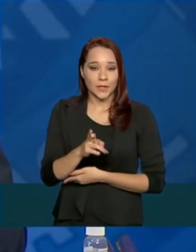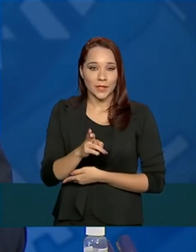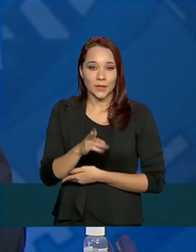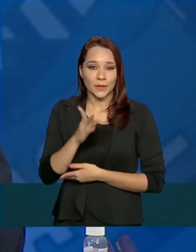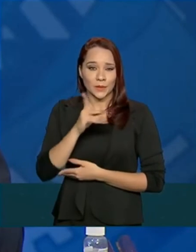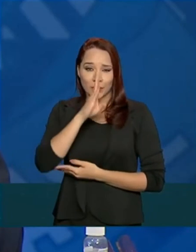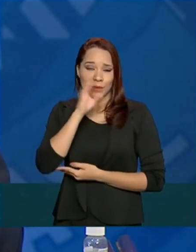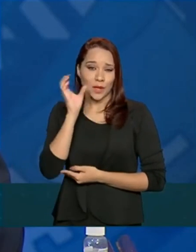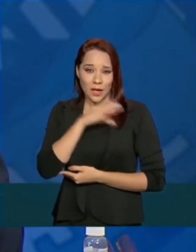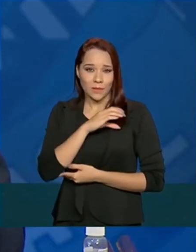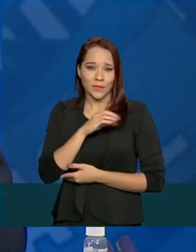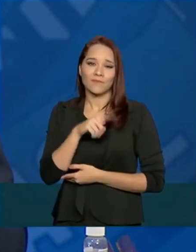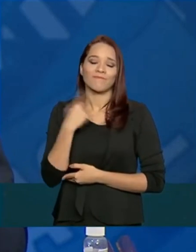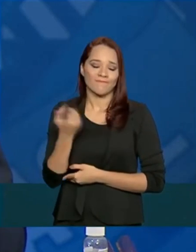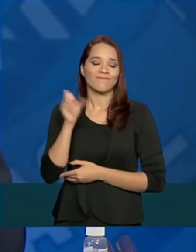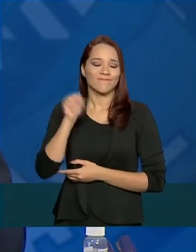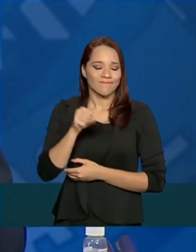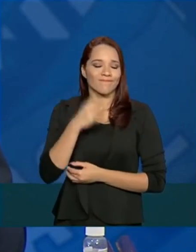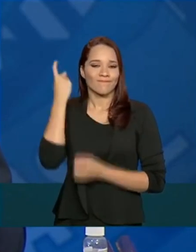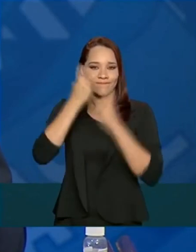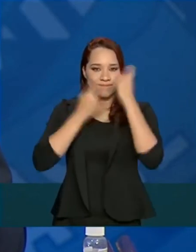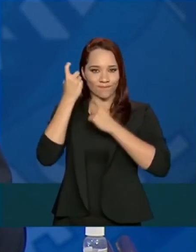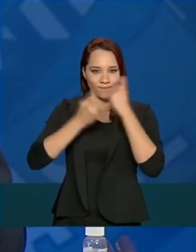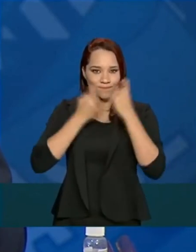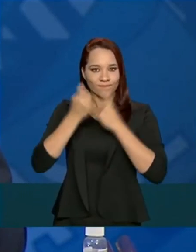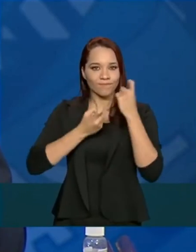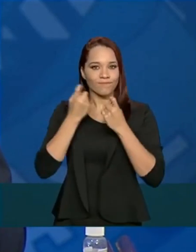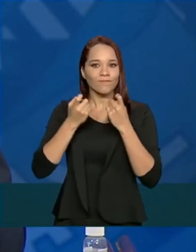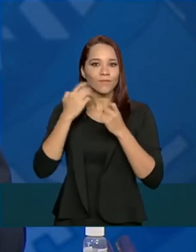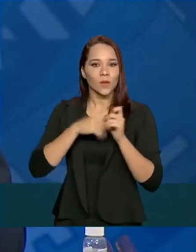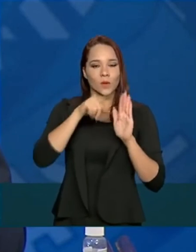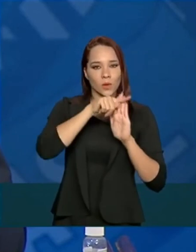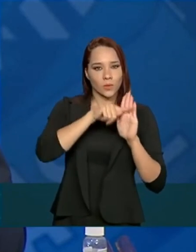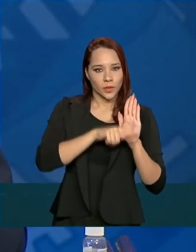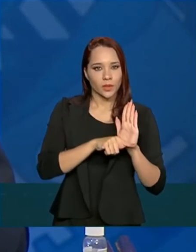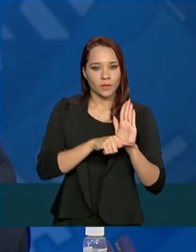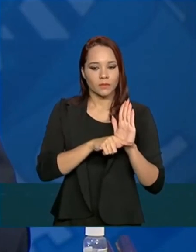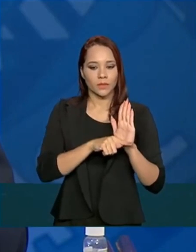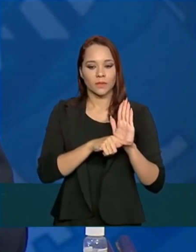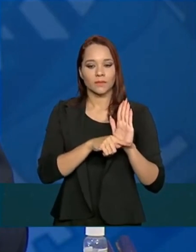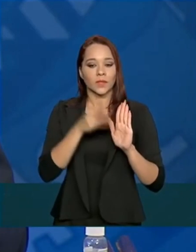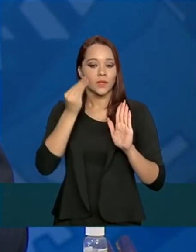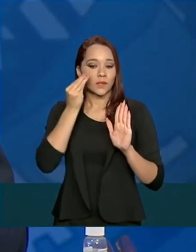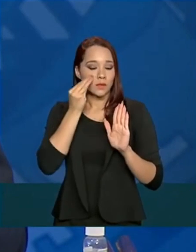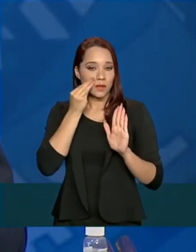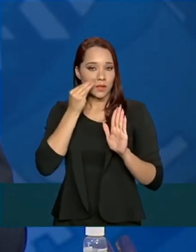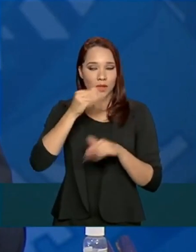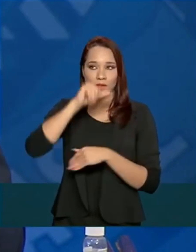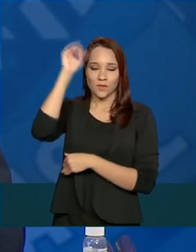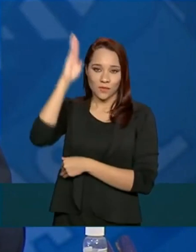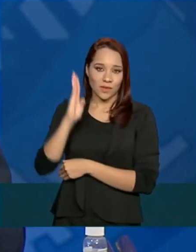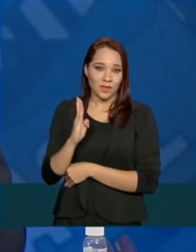bastante objetiva, nós estamos sim preocupados com o programa de testagem do